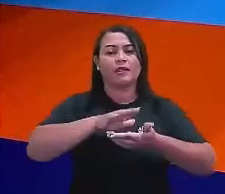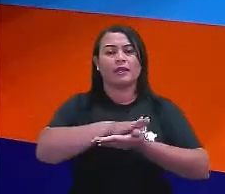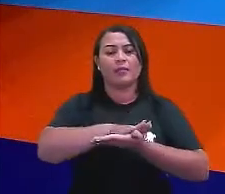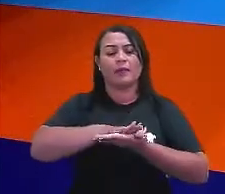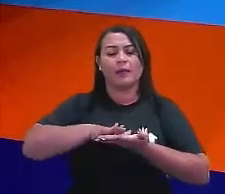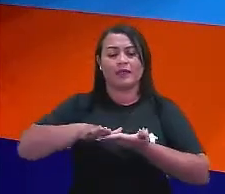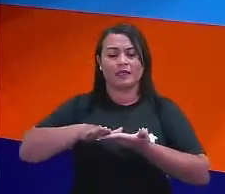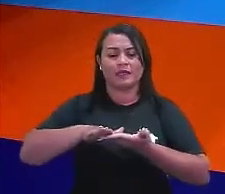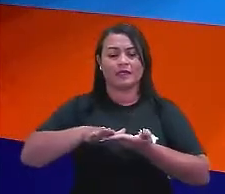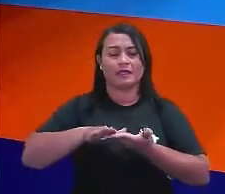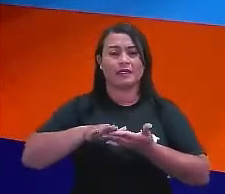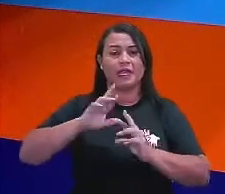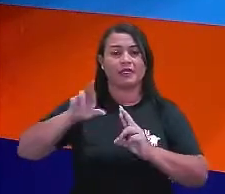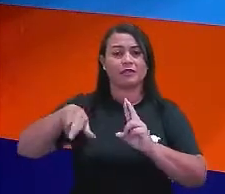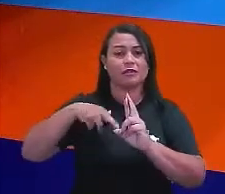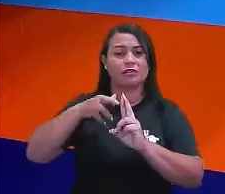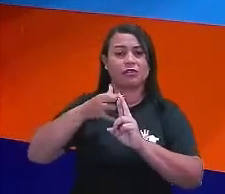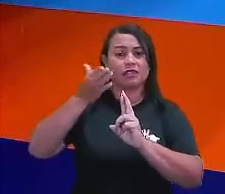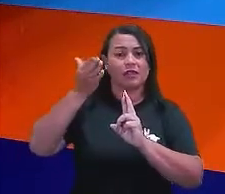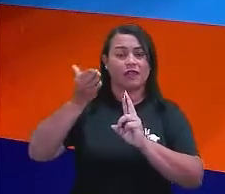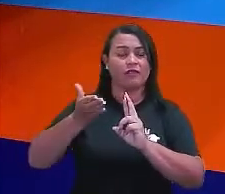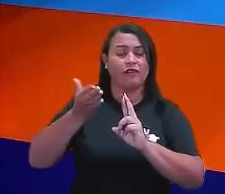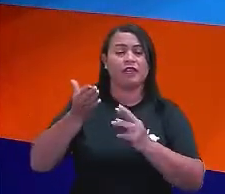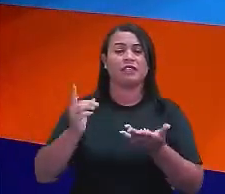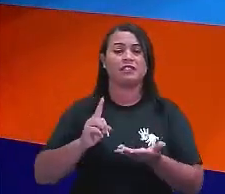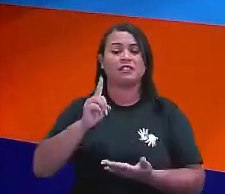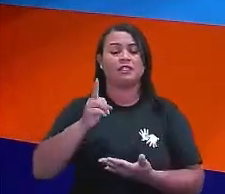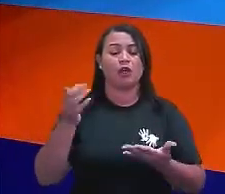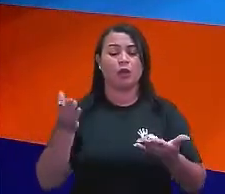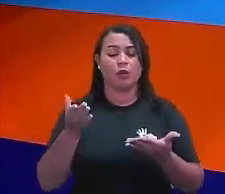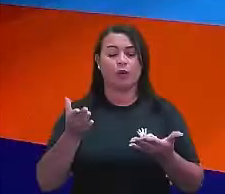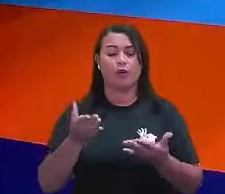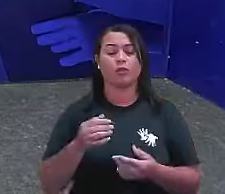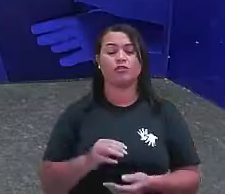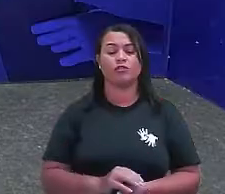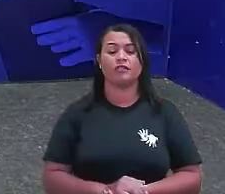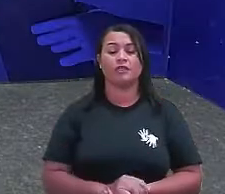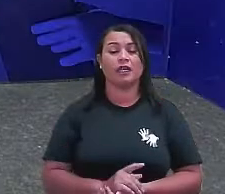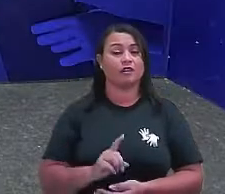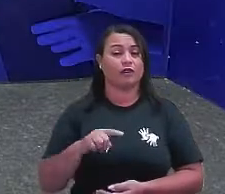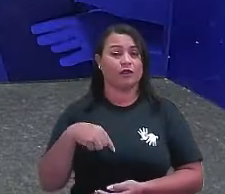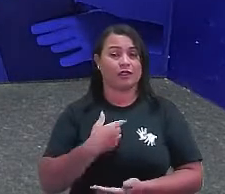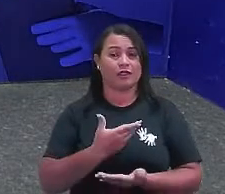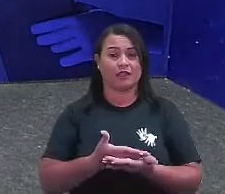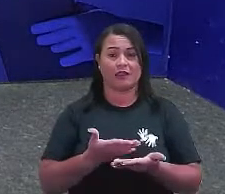certo? Essas são as nossas referências utilizadas hoje e essa foi a